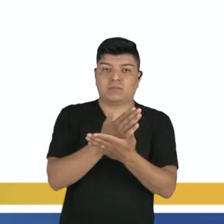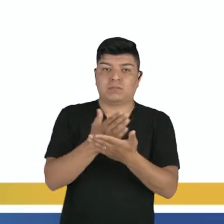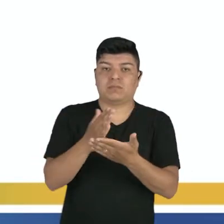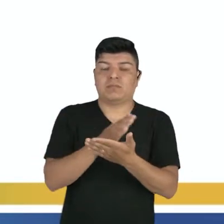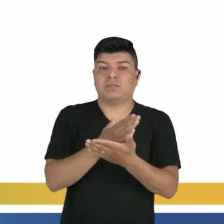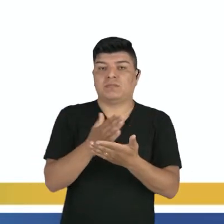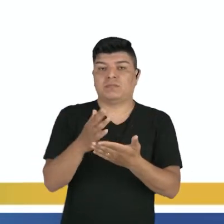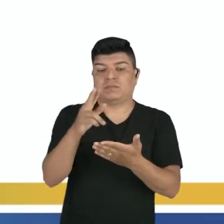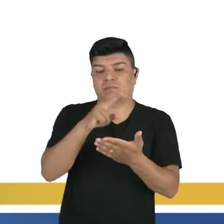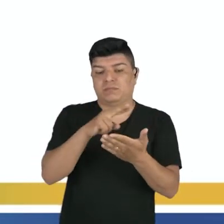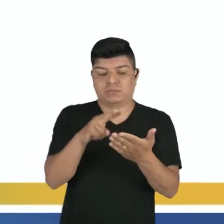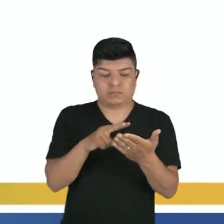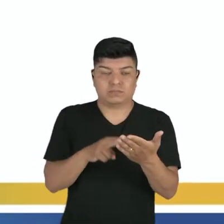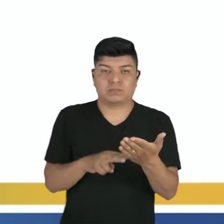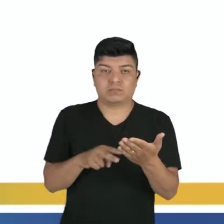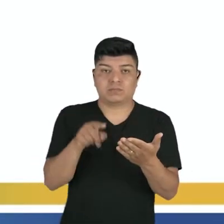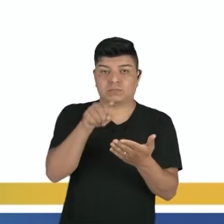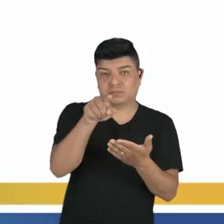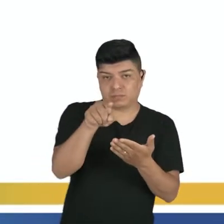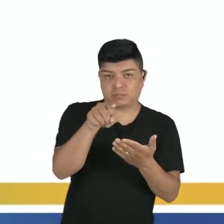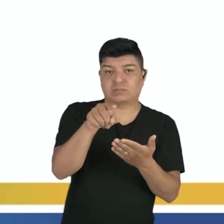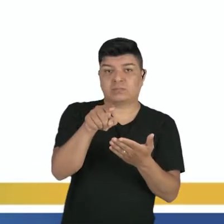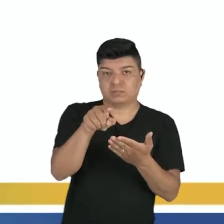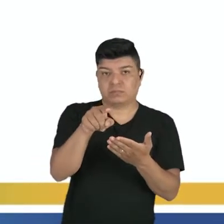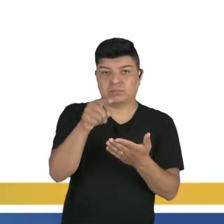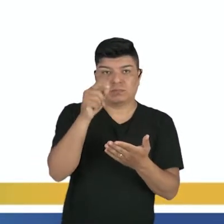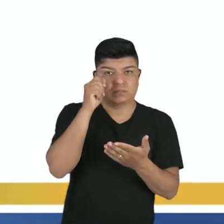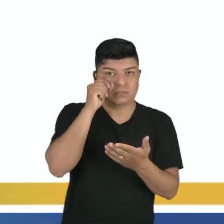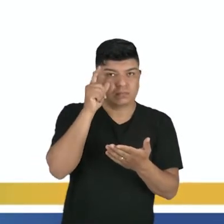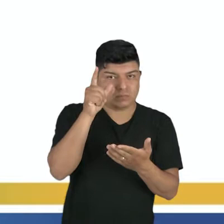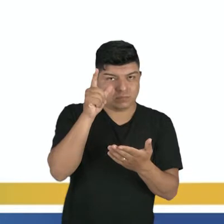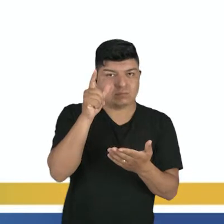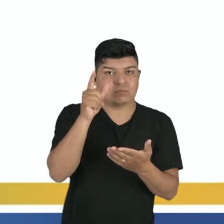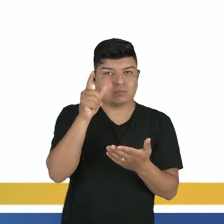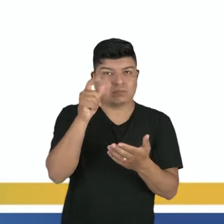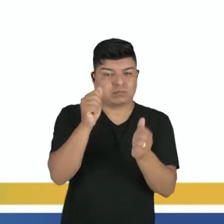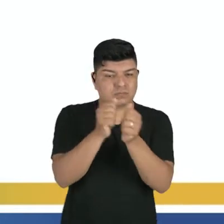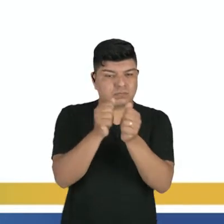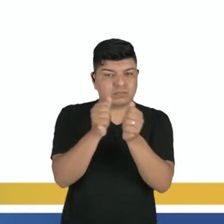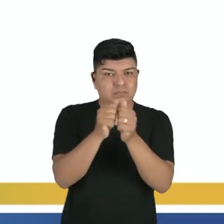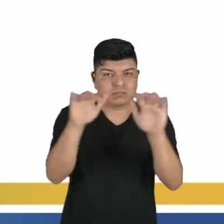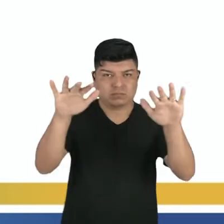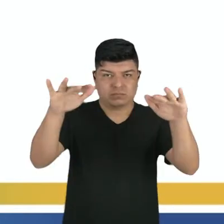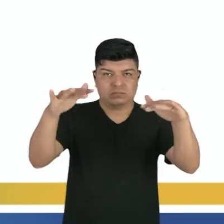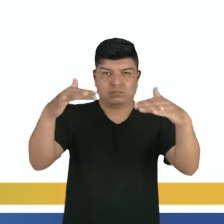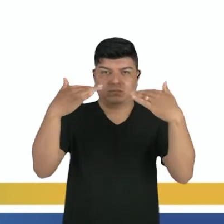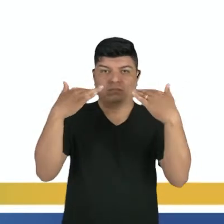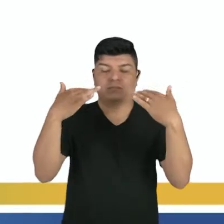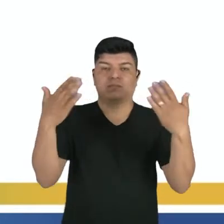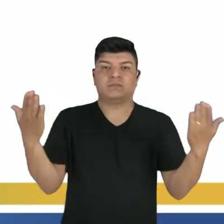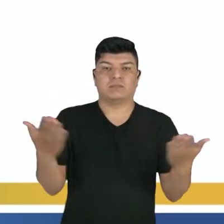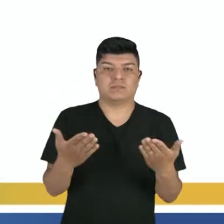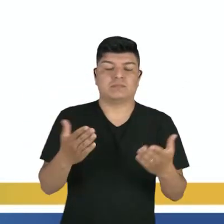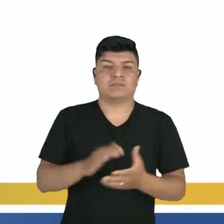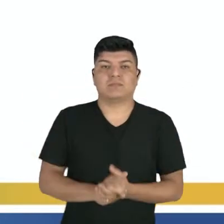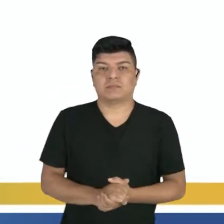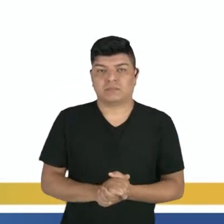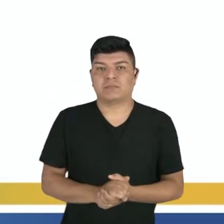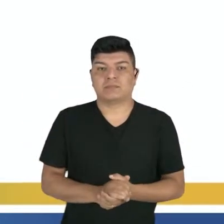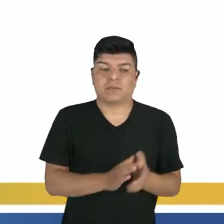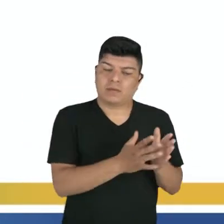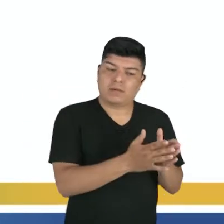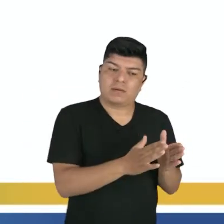que eu farei a leitura e que você, de uma forma atenta, irá acompanhar a partir de agora. No